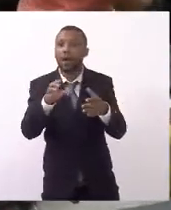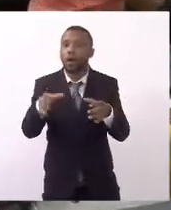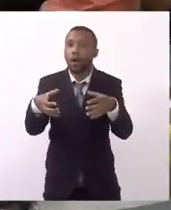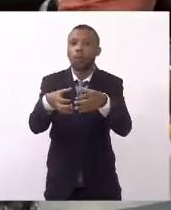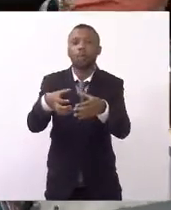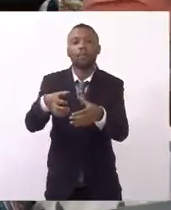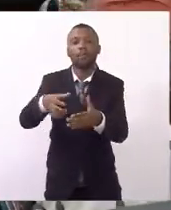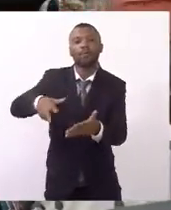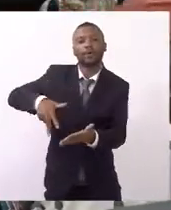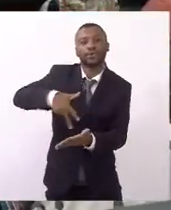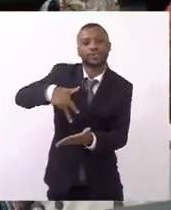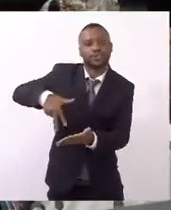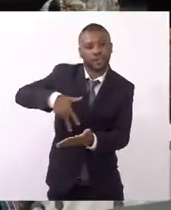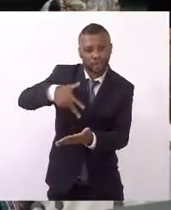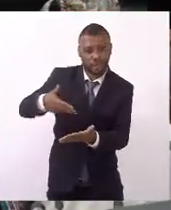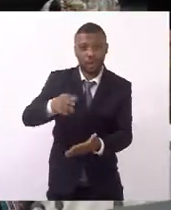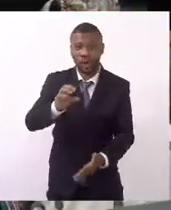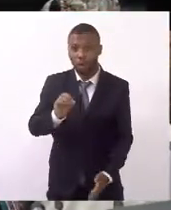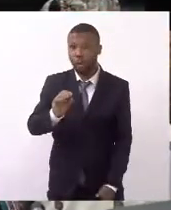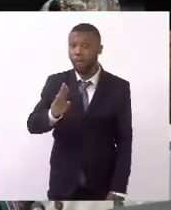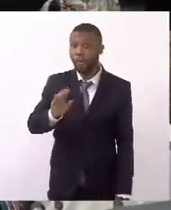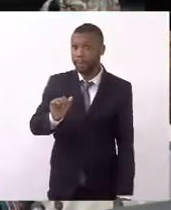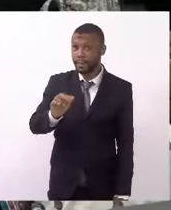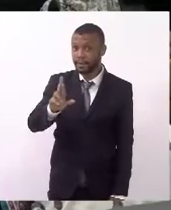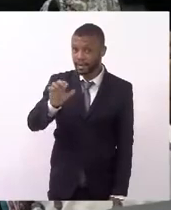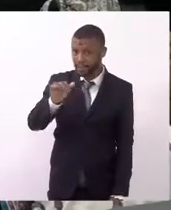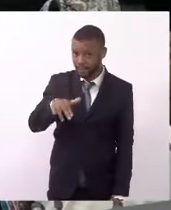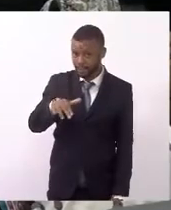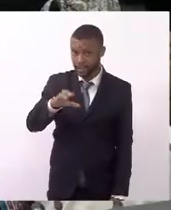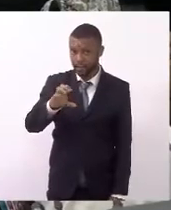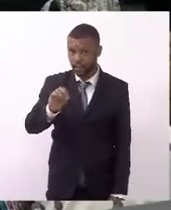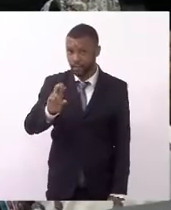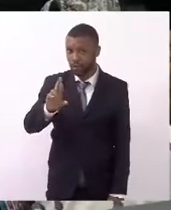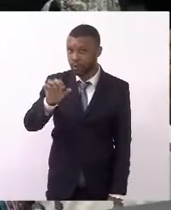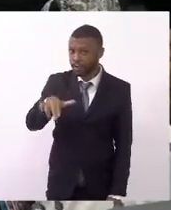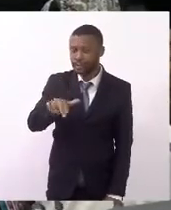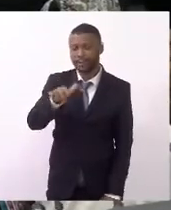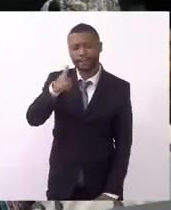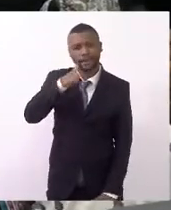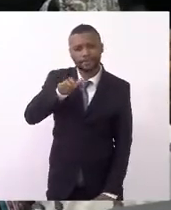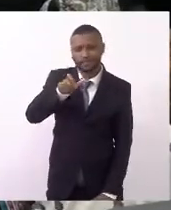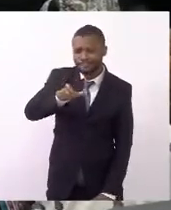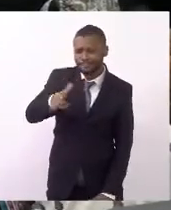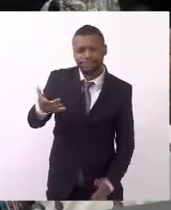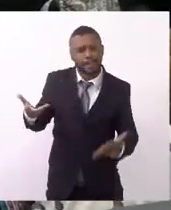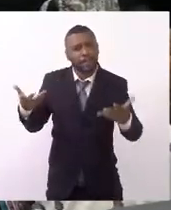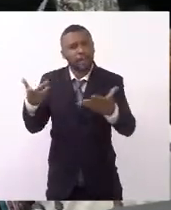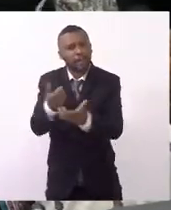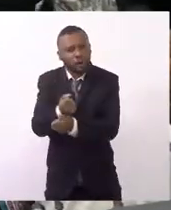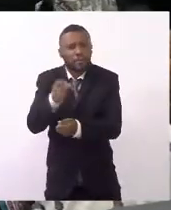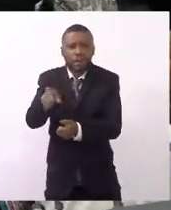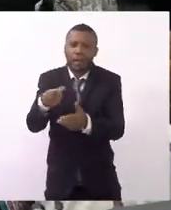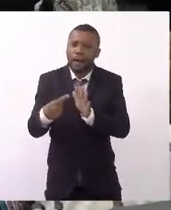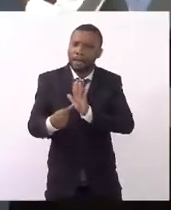grupo de dança obirin korin essas mulheres maravilhosas pela excelente apresentação